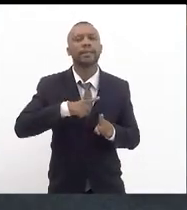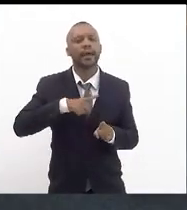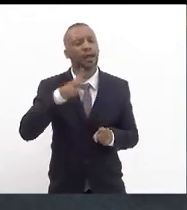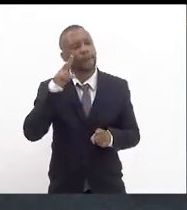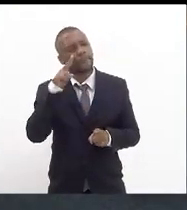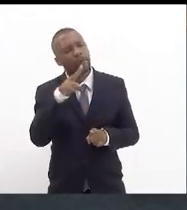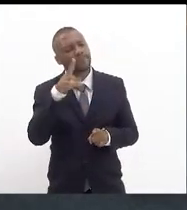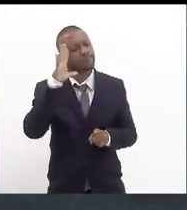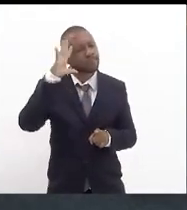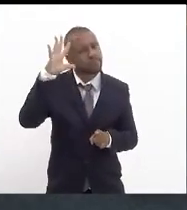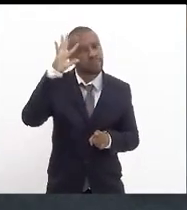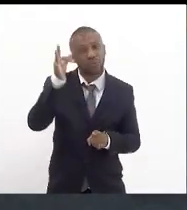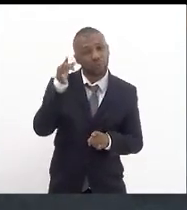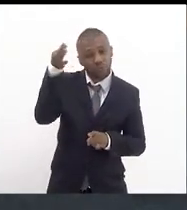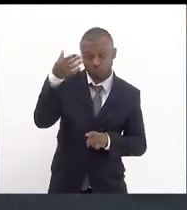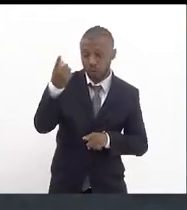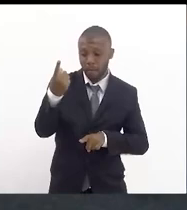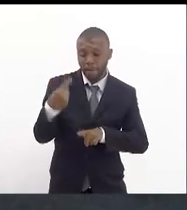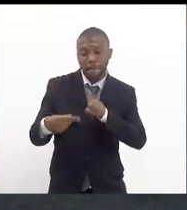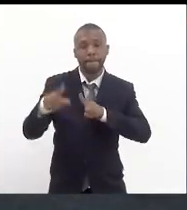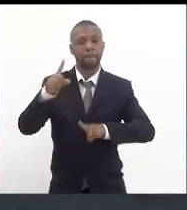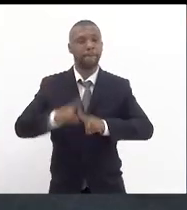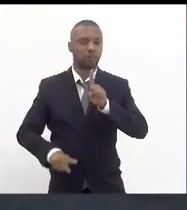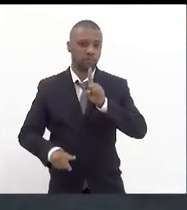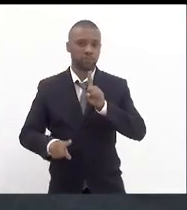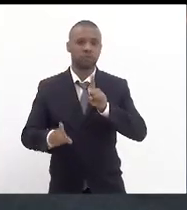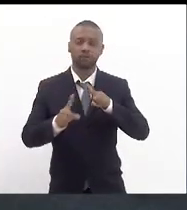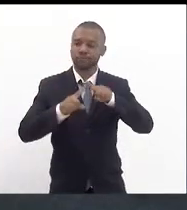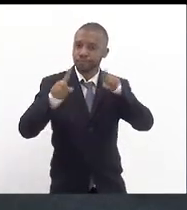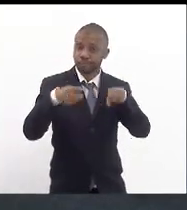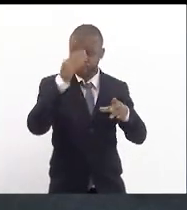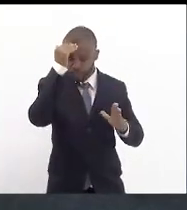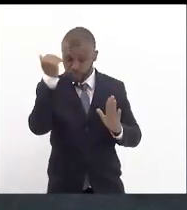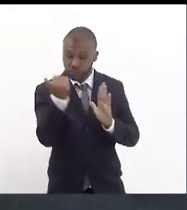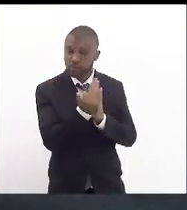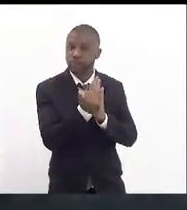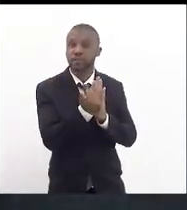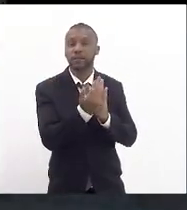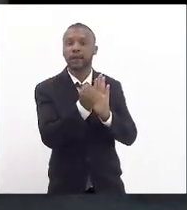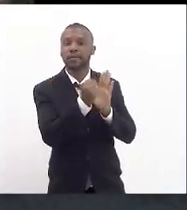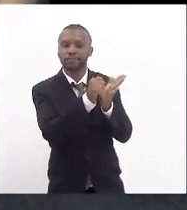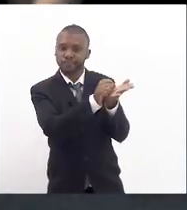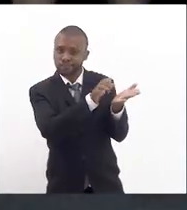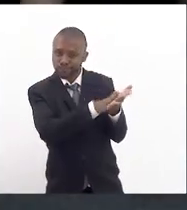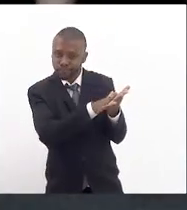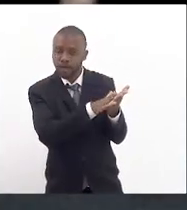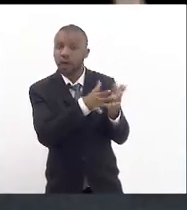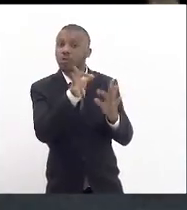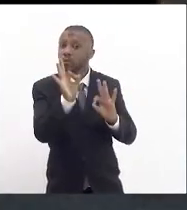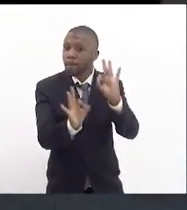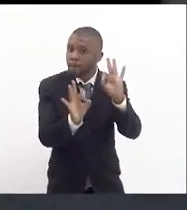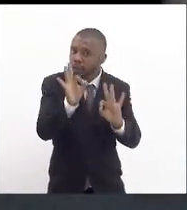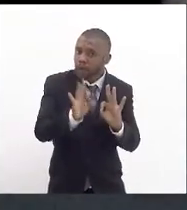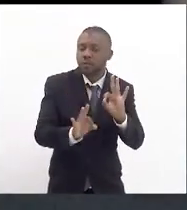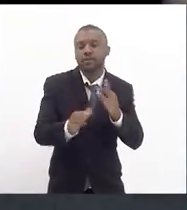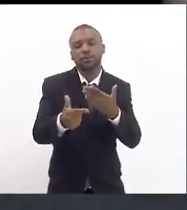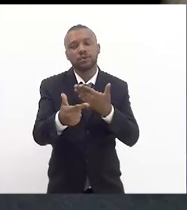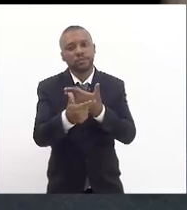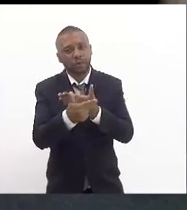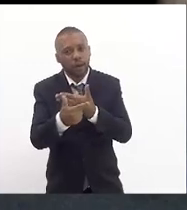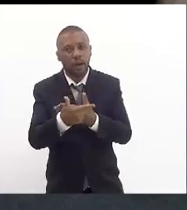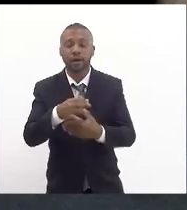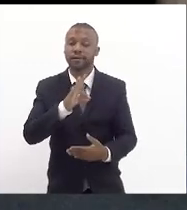de crescimento funcional de acordo com aquilo que está prescrito exatamente no plano de cargo, carreira e salário. Então, isto